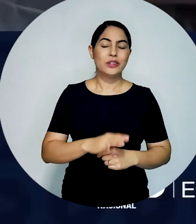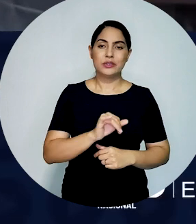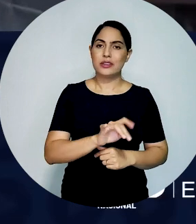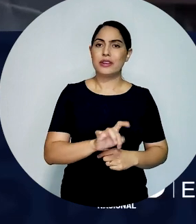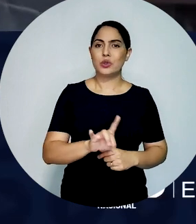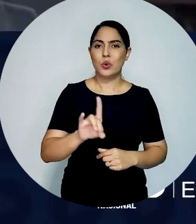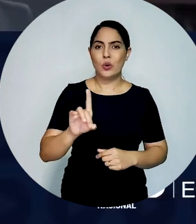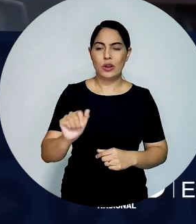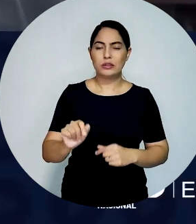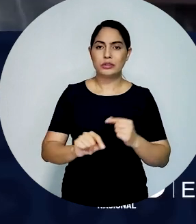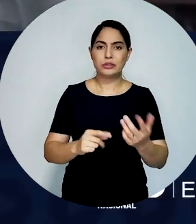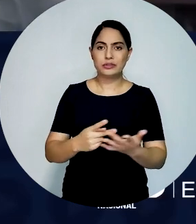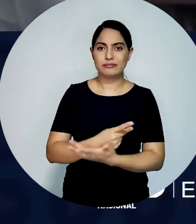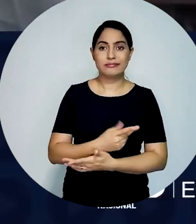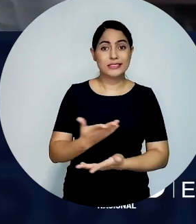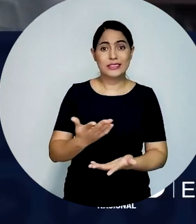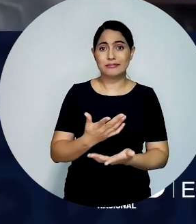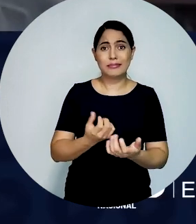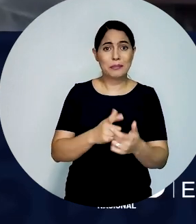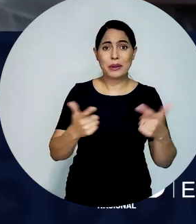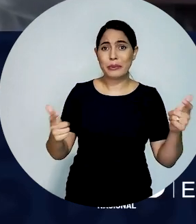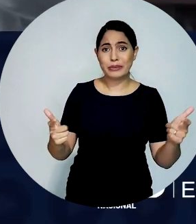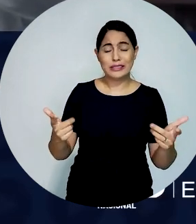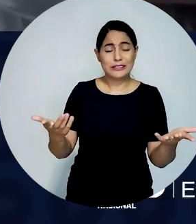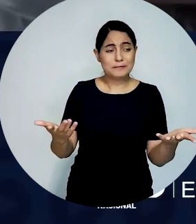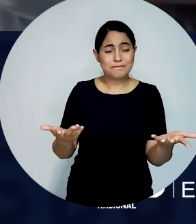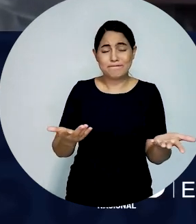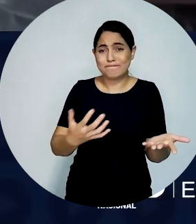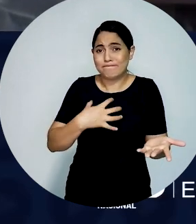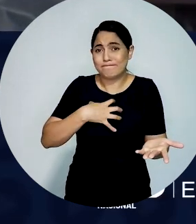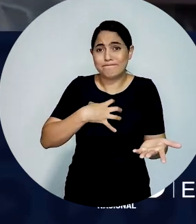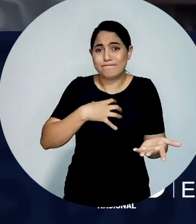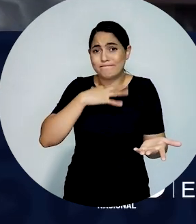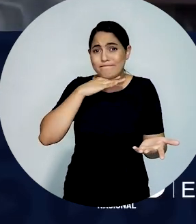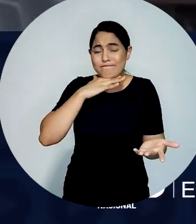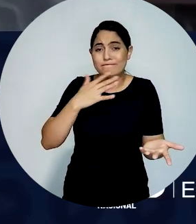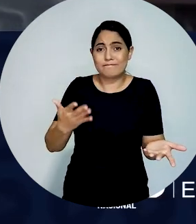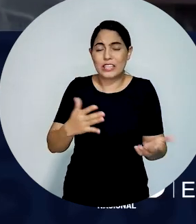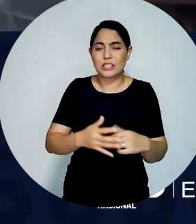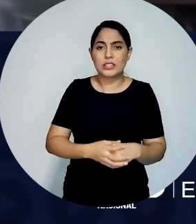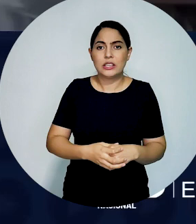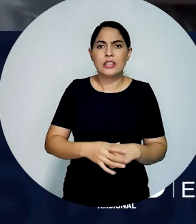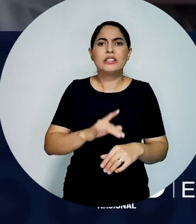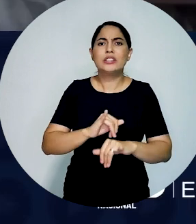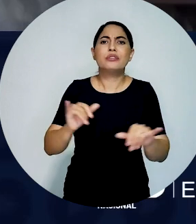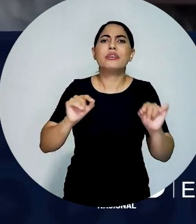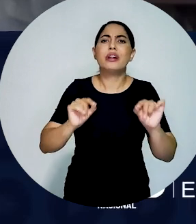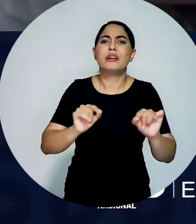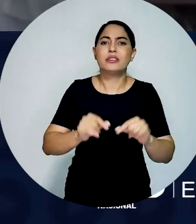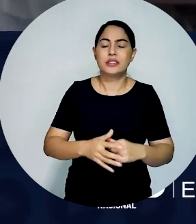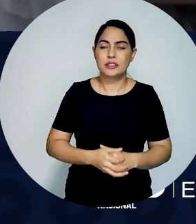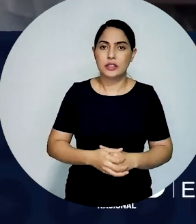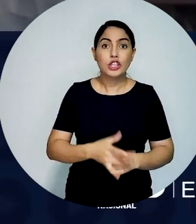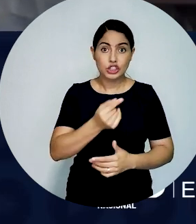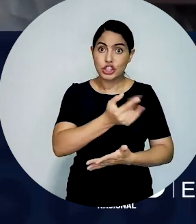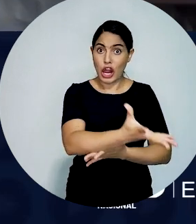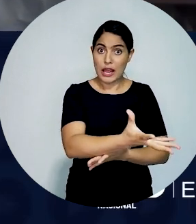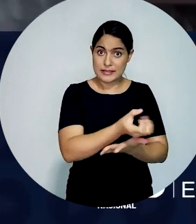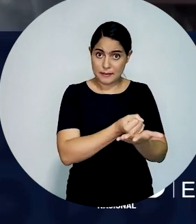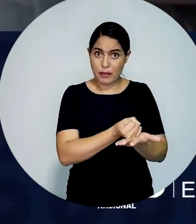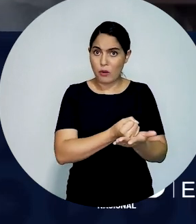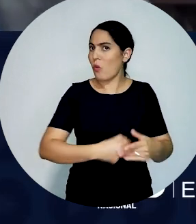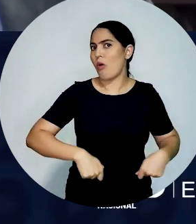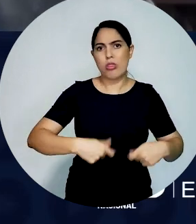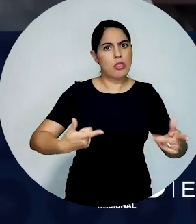A solução mais conservadora de todas, que é bem frustrante para todos, clientes e advogados, seria: